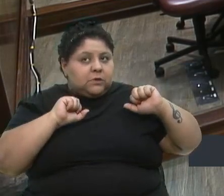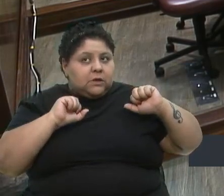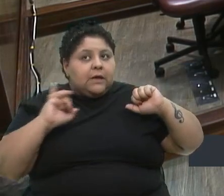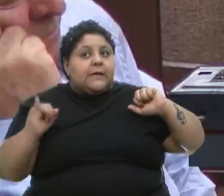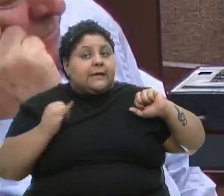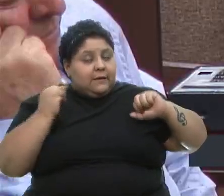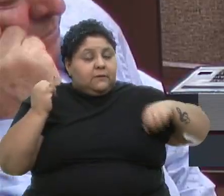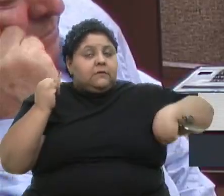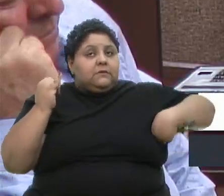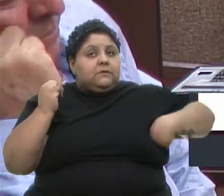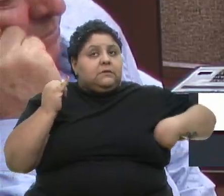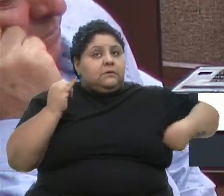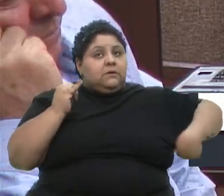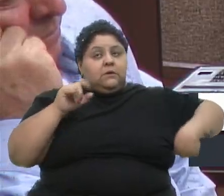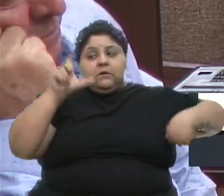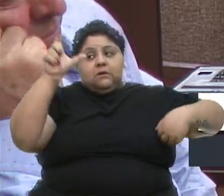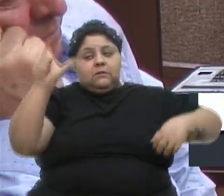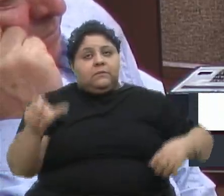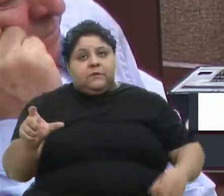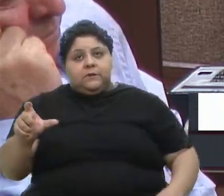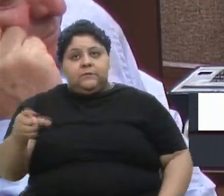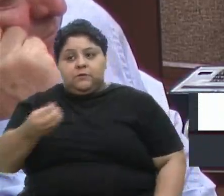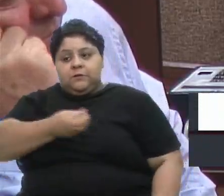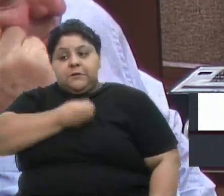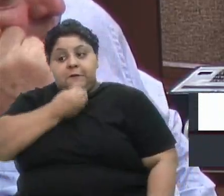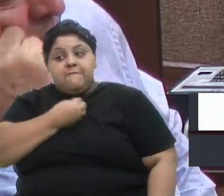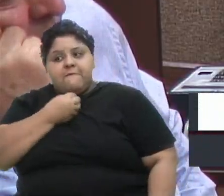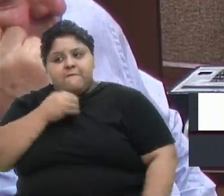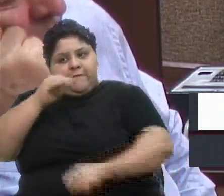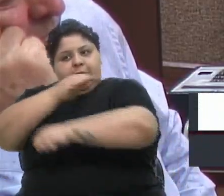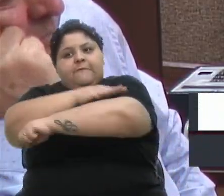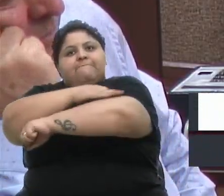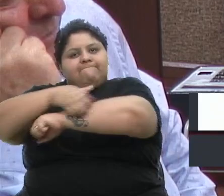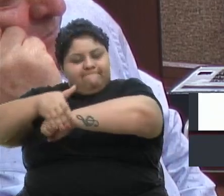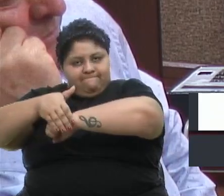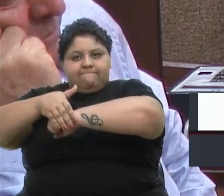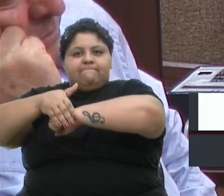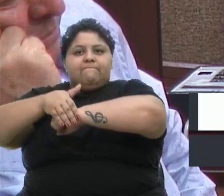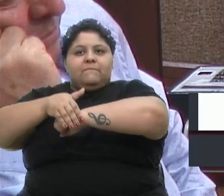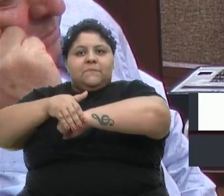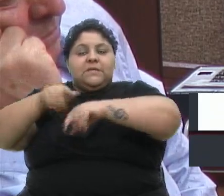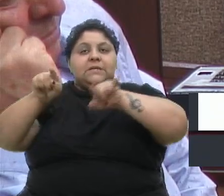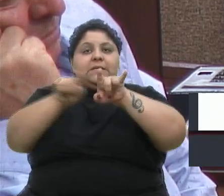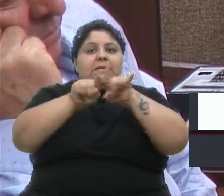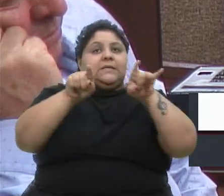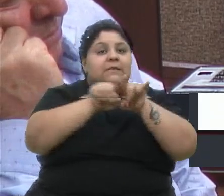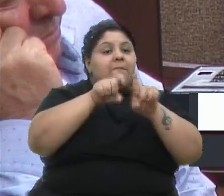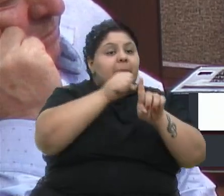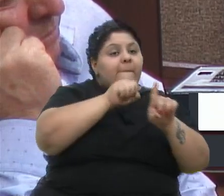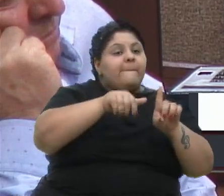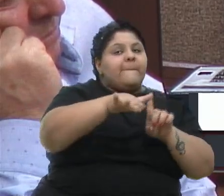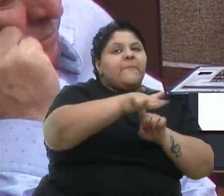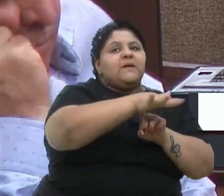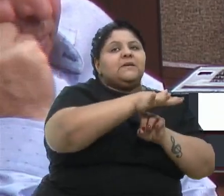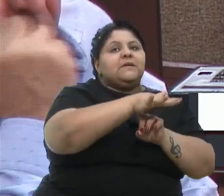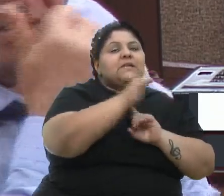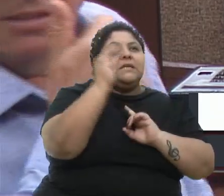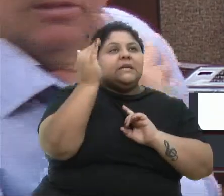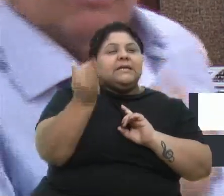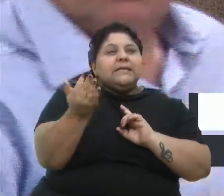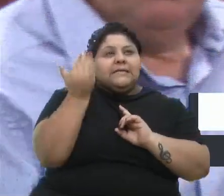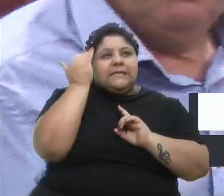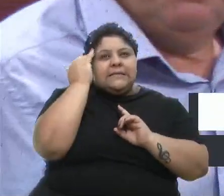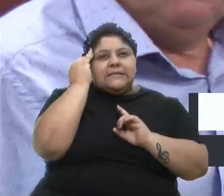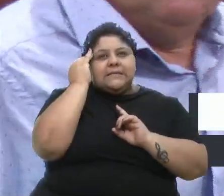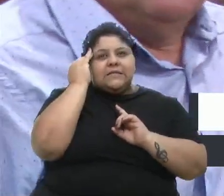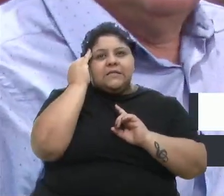importante, tanto para as pessoas que vivem nessa situação de rua, como também para a sociedade em si, de entender